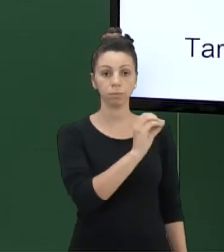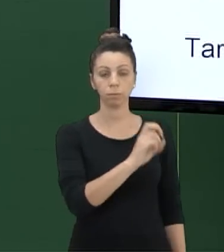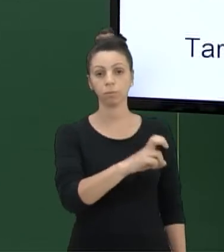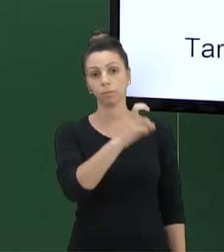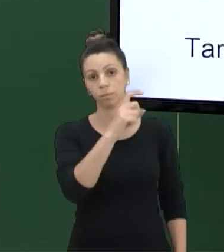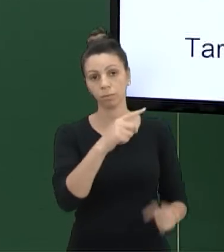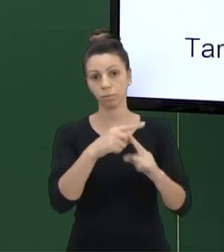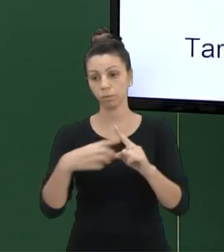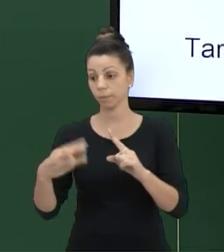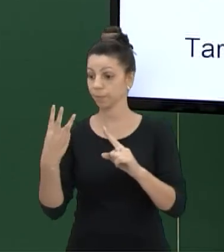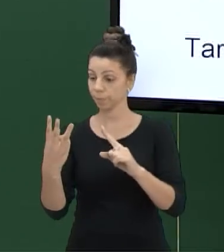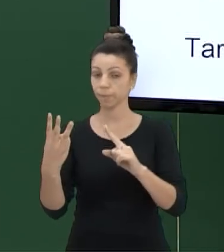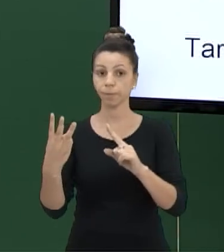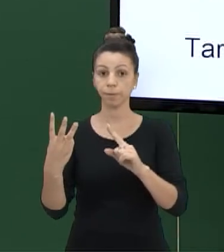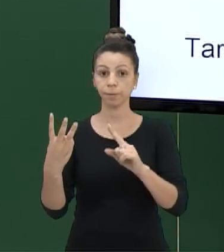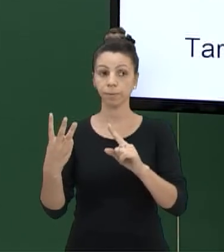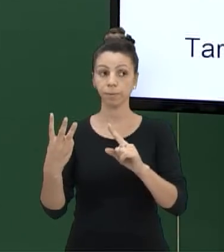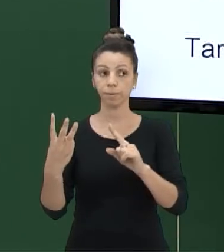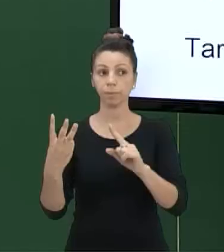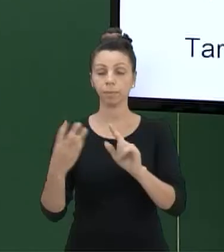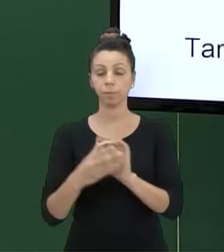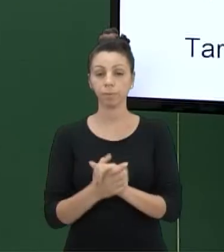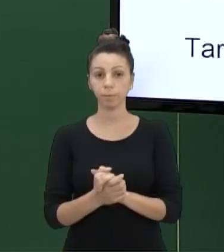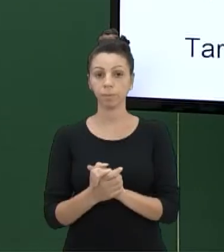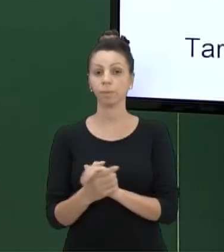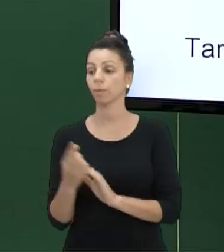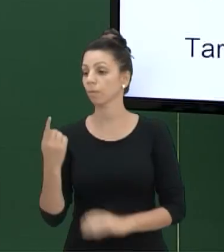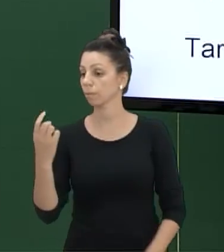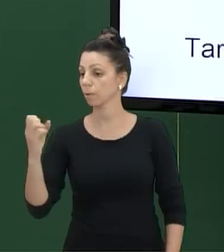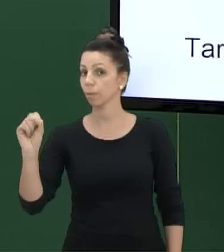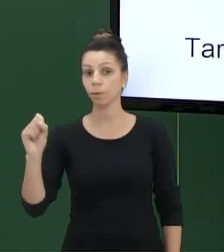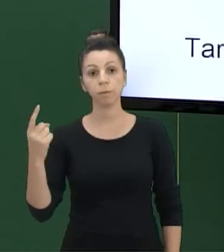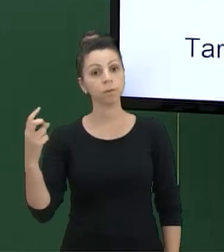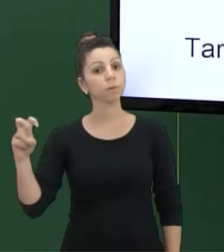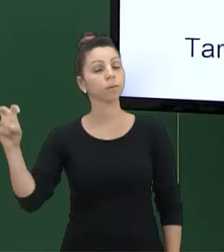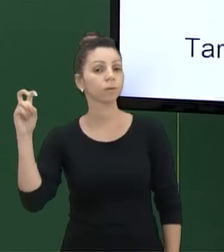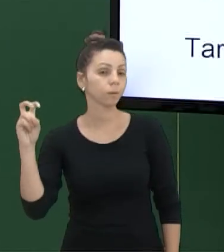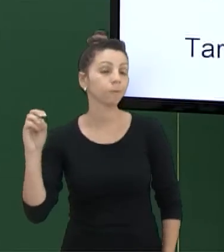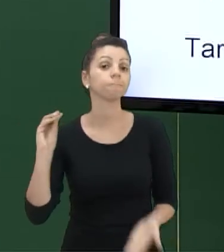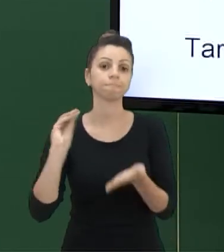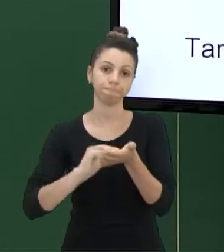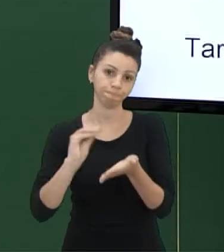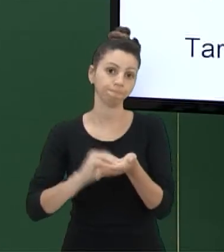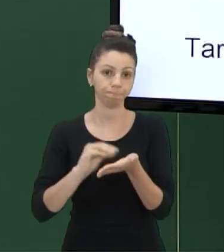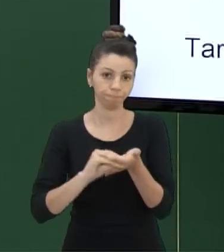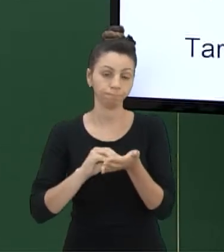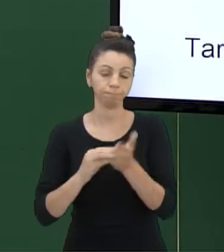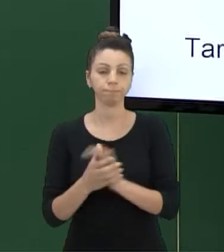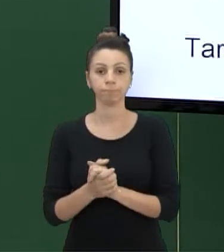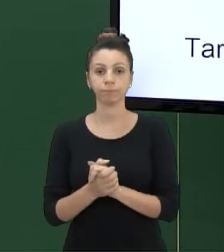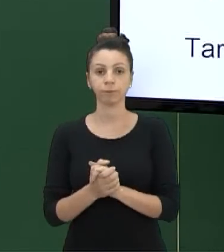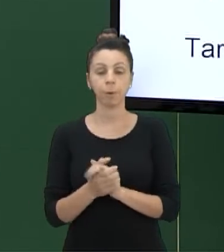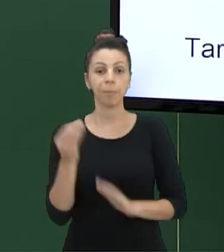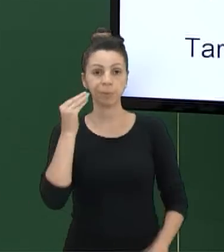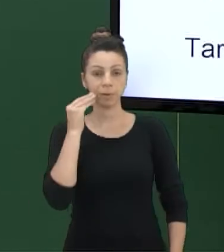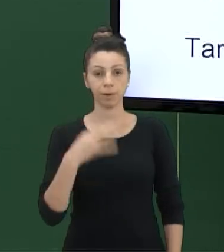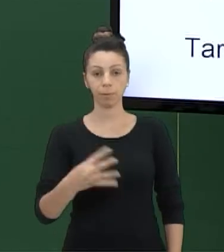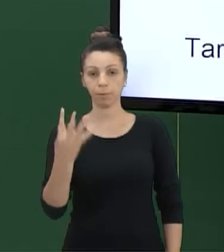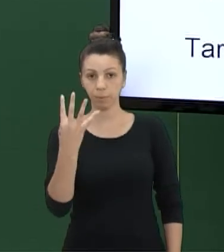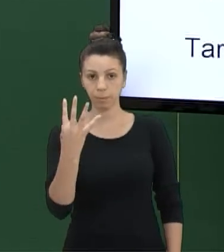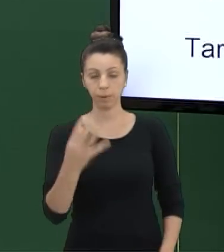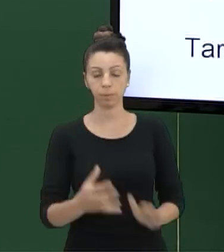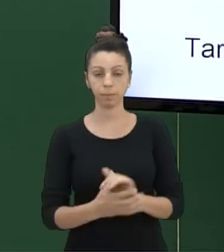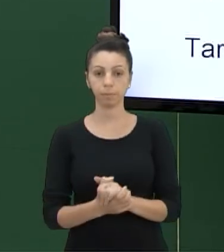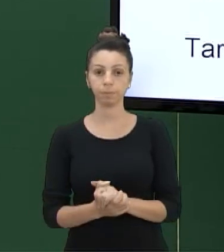1.815. Basta somar o 605 aqui. 1.815 ainda não alcançou. Então vamos tentar o 4.